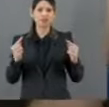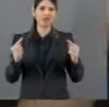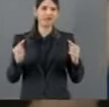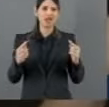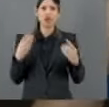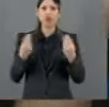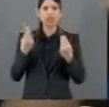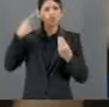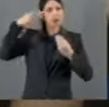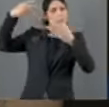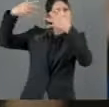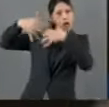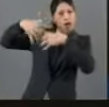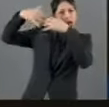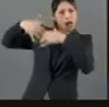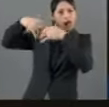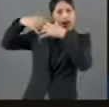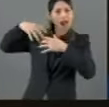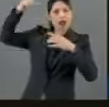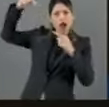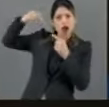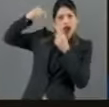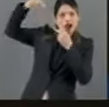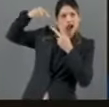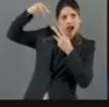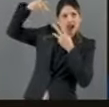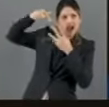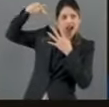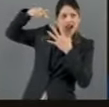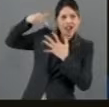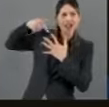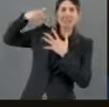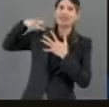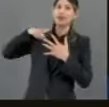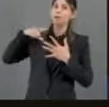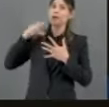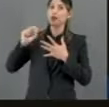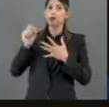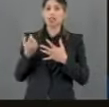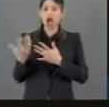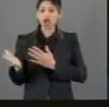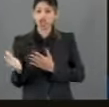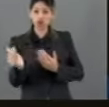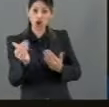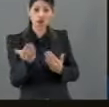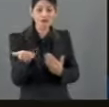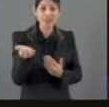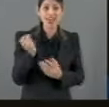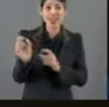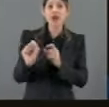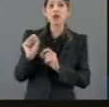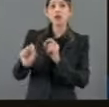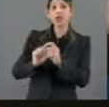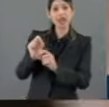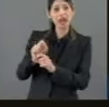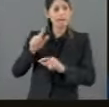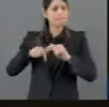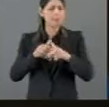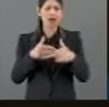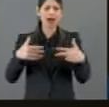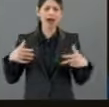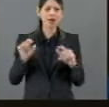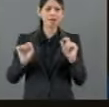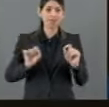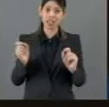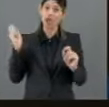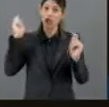nossos cérebros conectam e fazem ligações. Os nossos adolescentes, o que eles querem é qualquer coisa, qualquer motivo, para